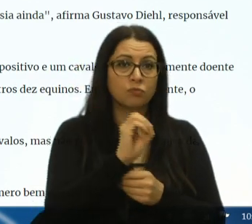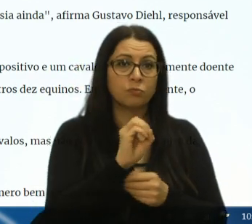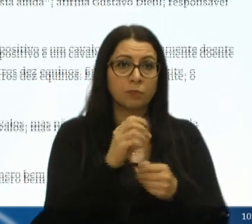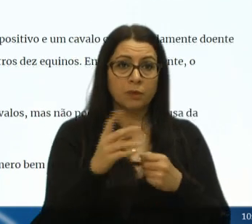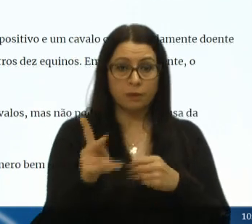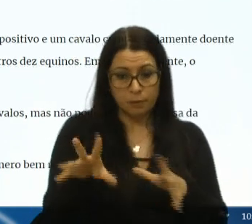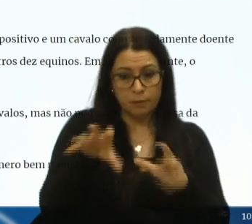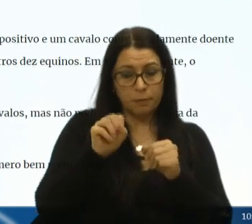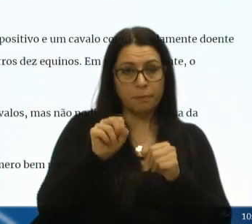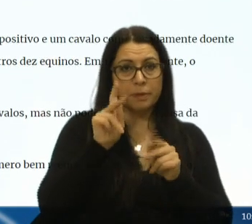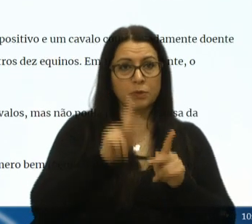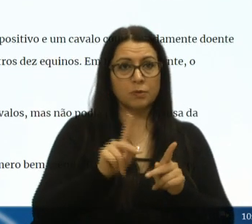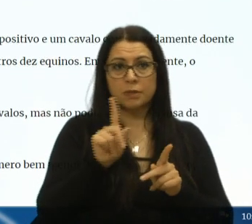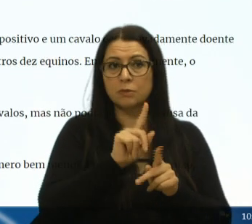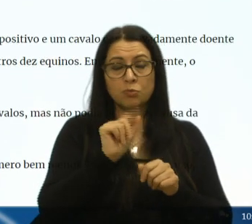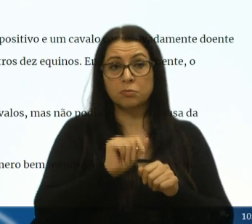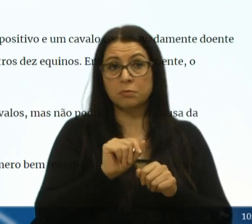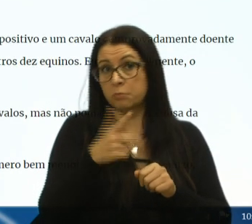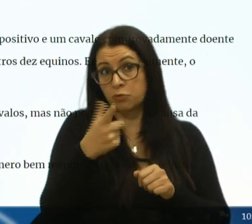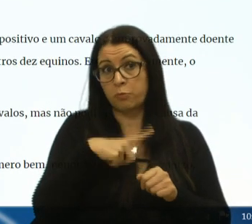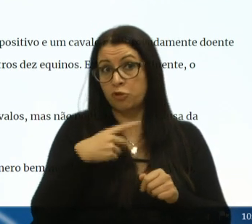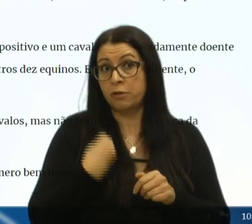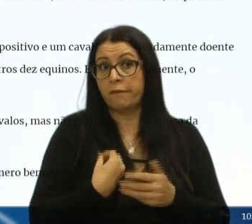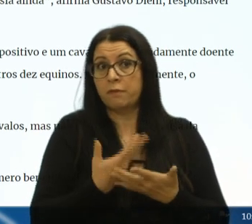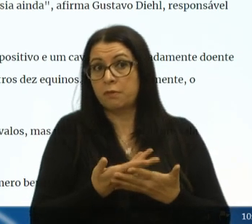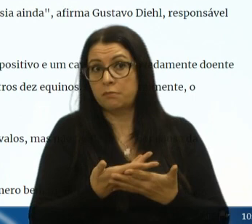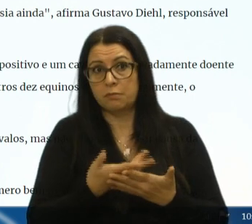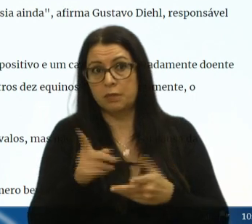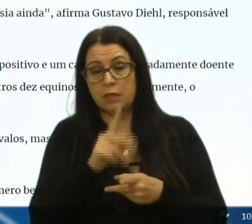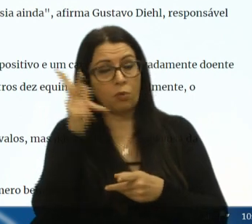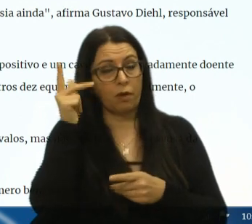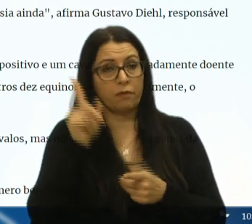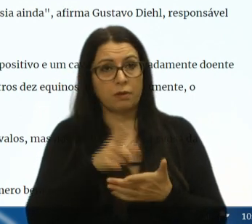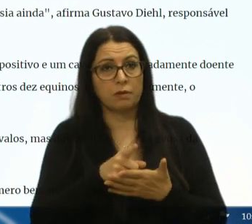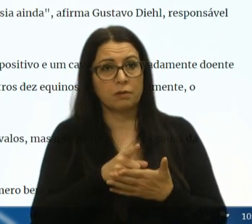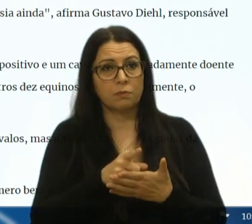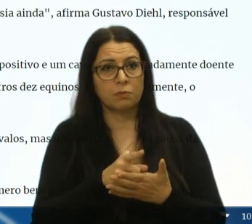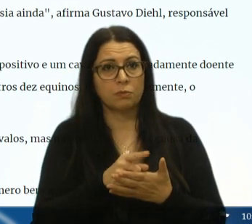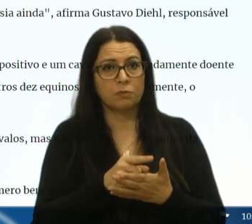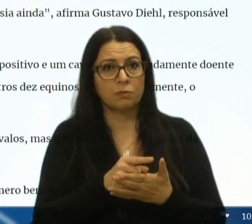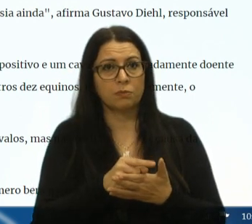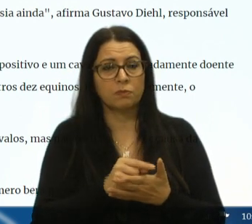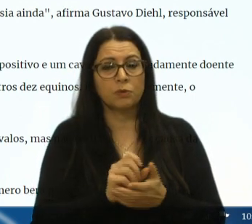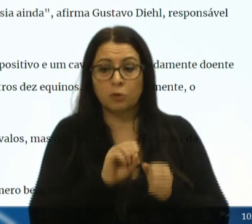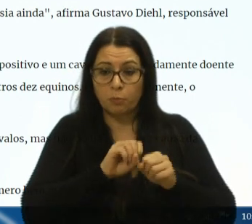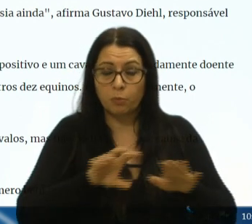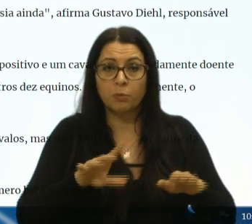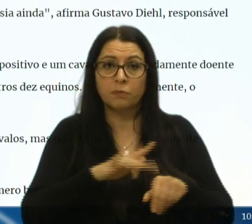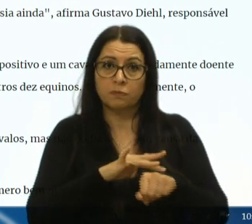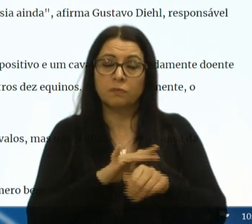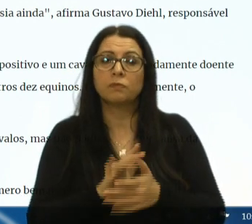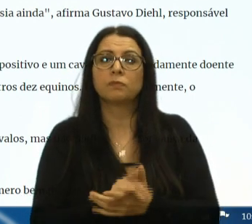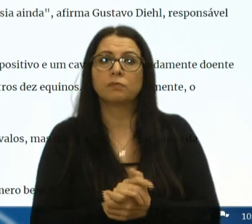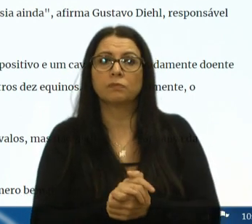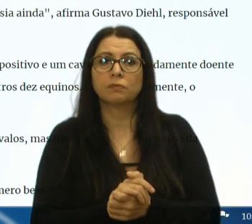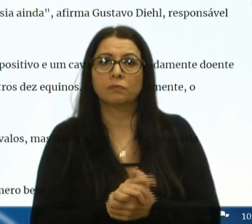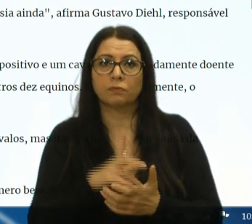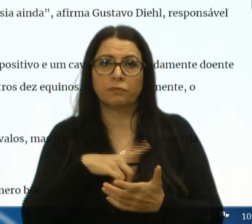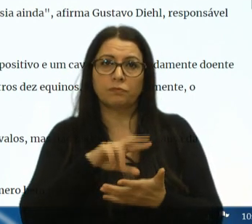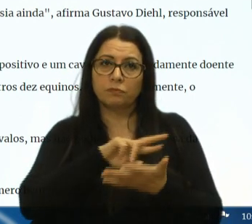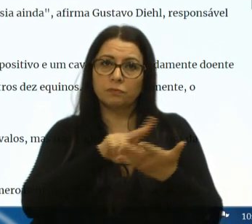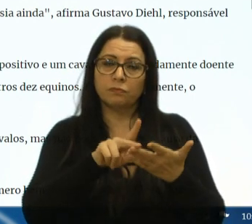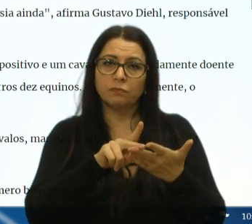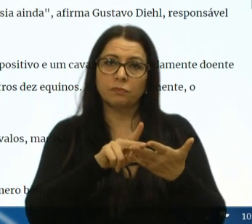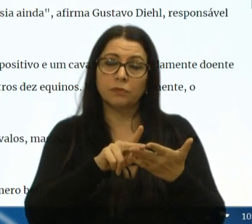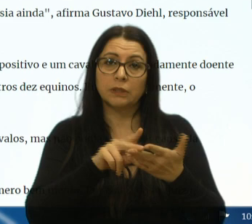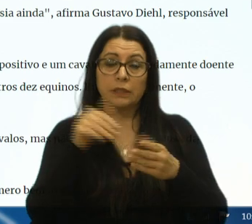esse cidadão não deveria mais estar aí, muito menos seu cavalo, como deveria ter se proliferado a doença. Nós temos vários casos que